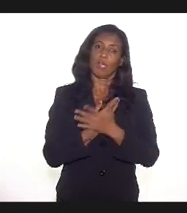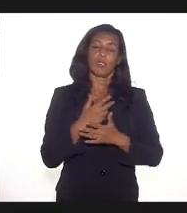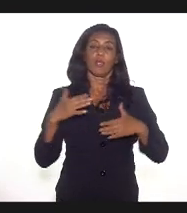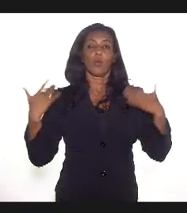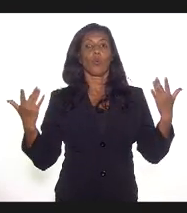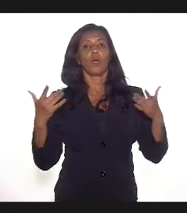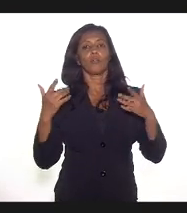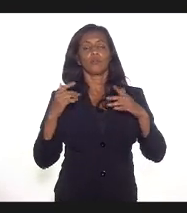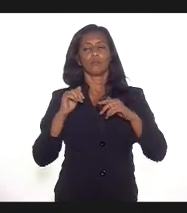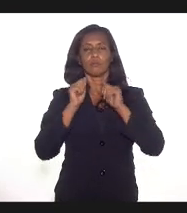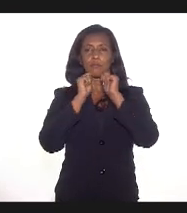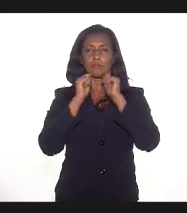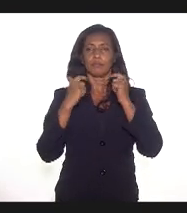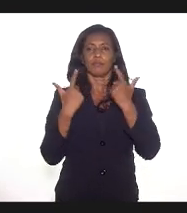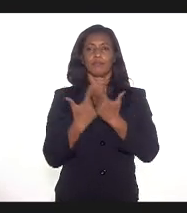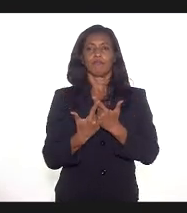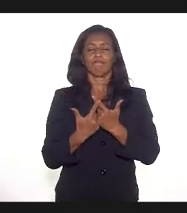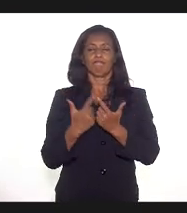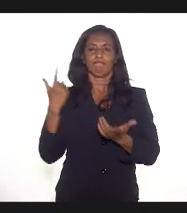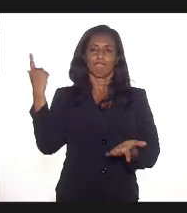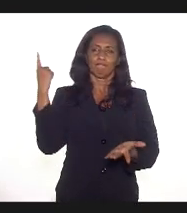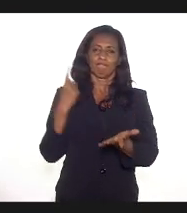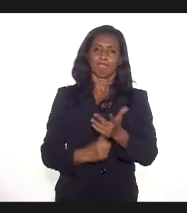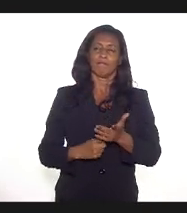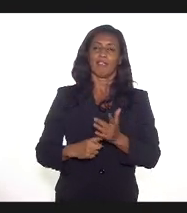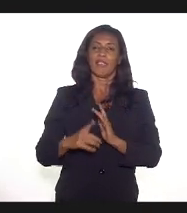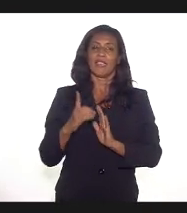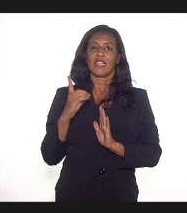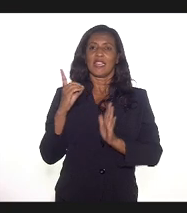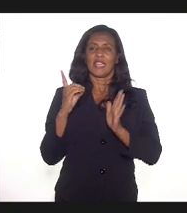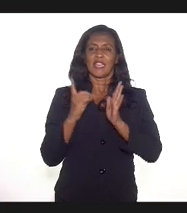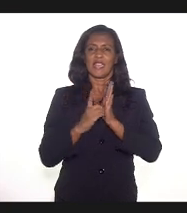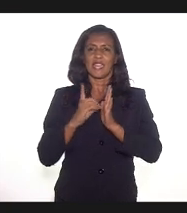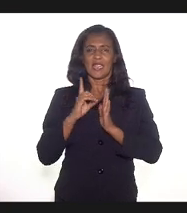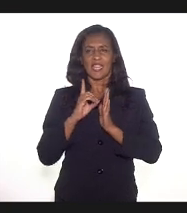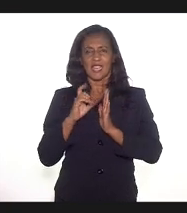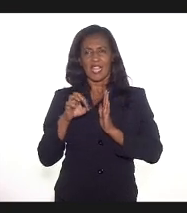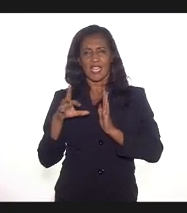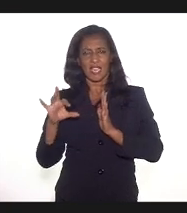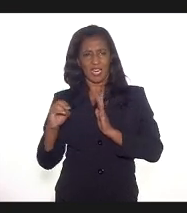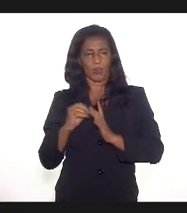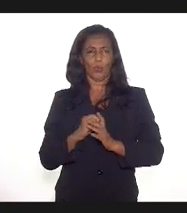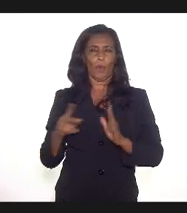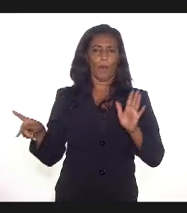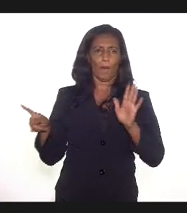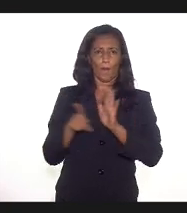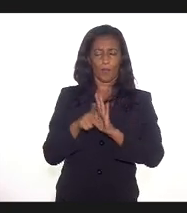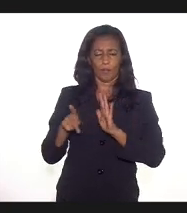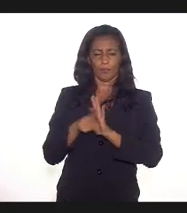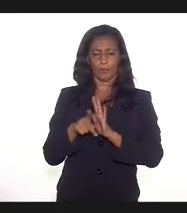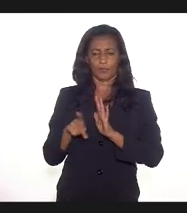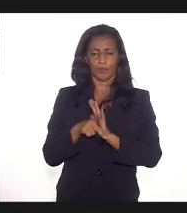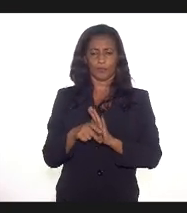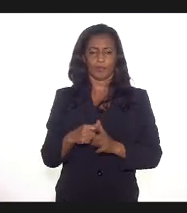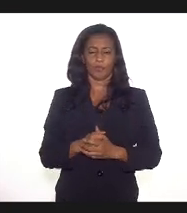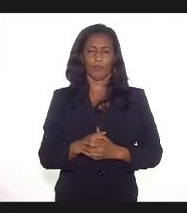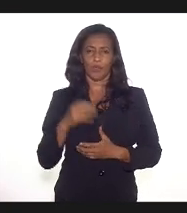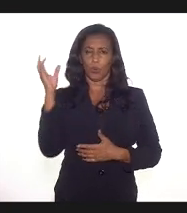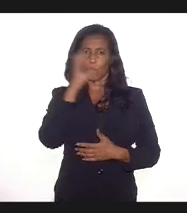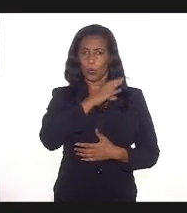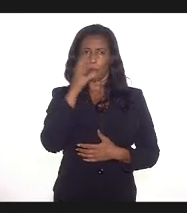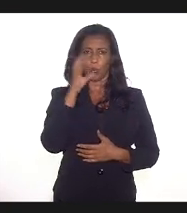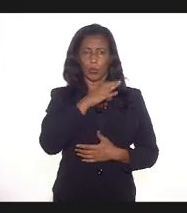a Assembleia homologasse o decreto de utilidade pública, né? de emergência,